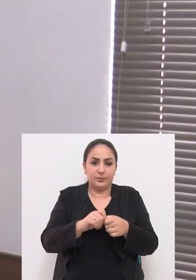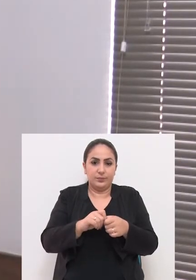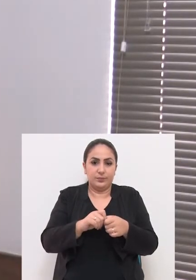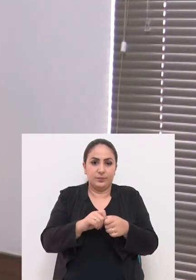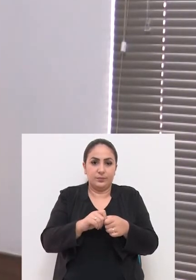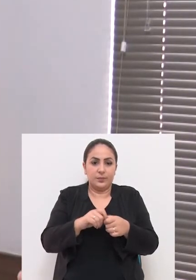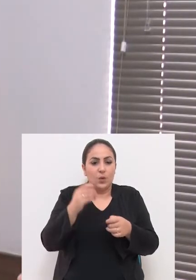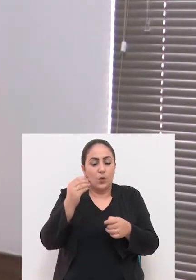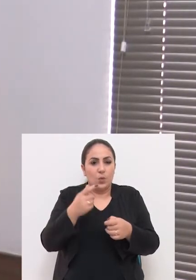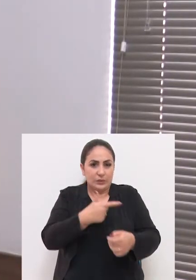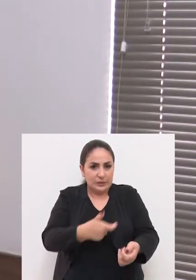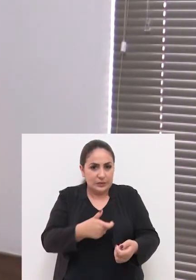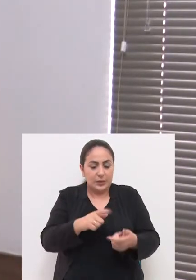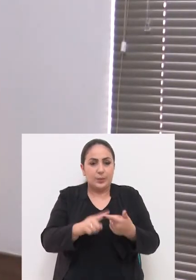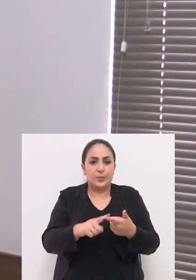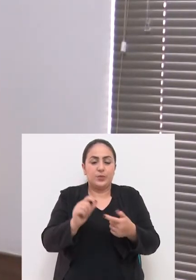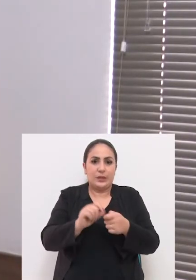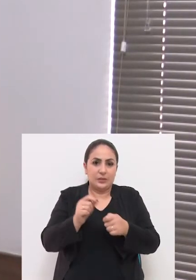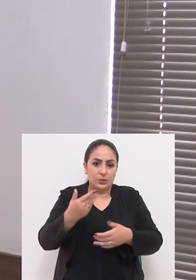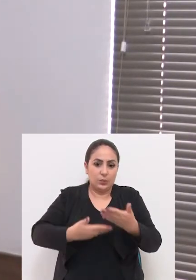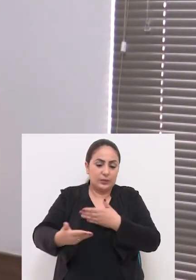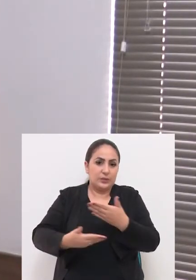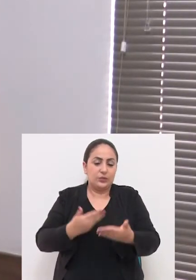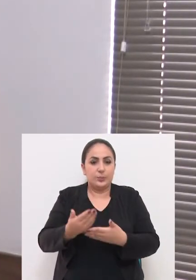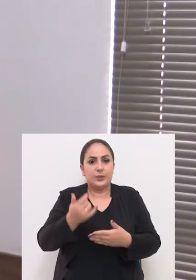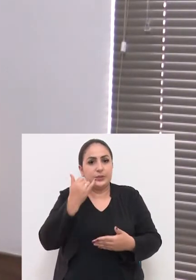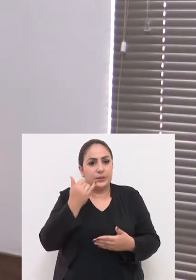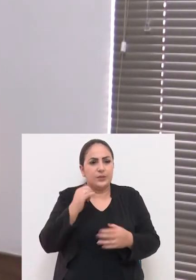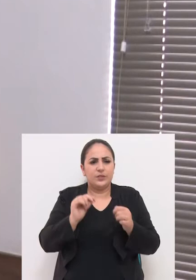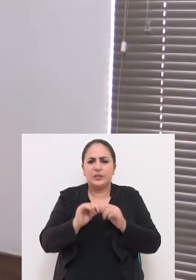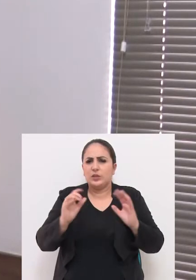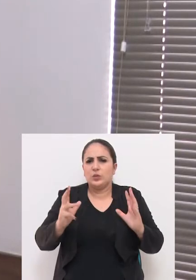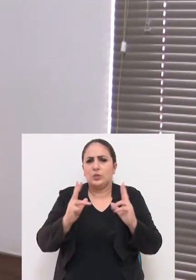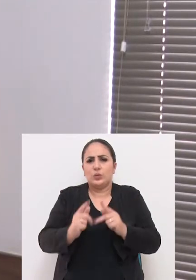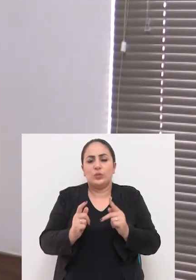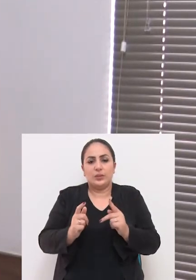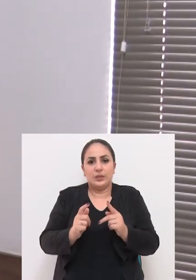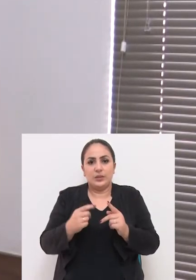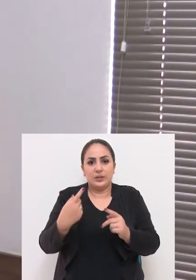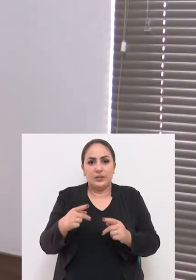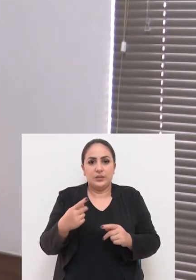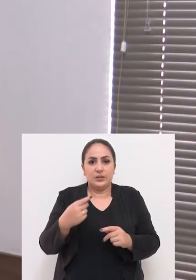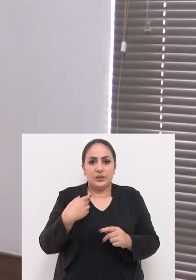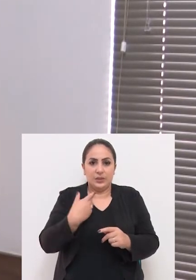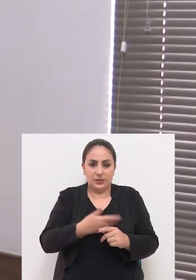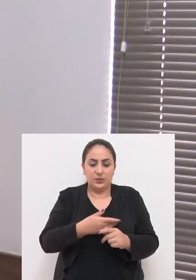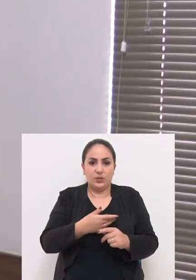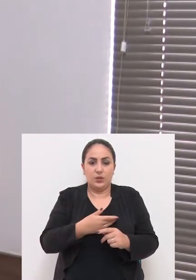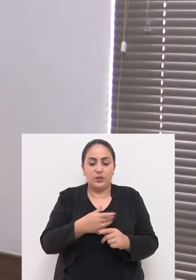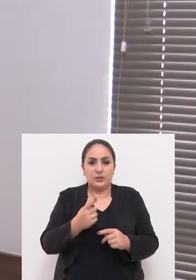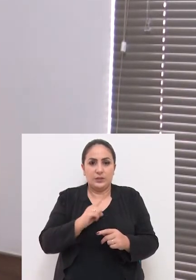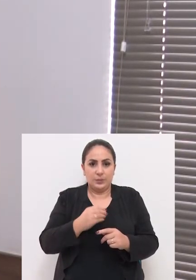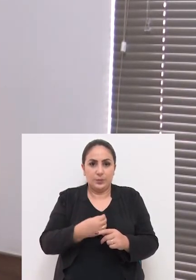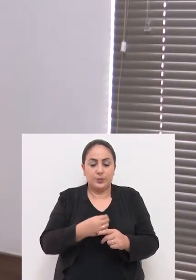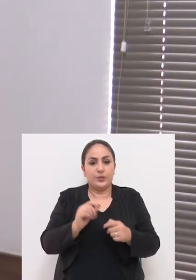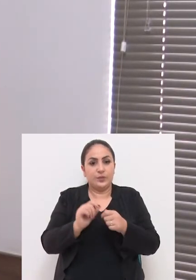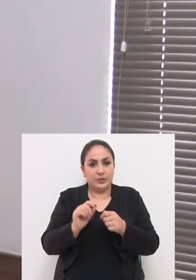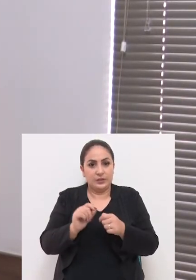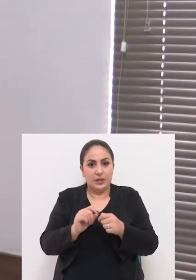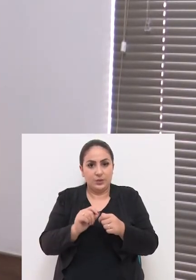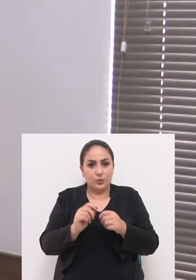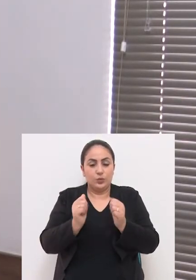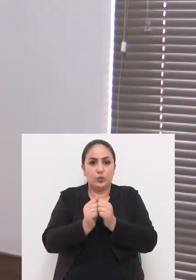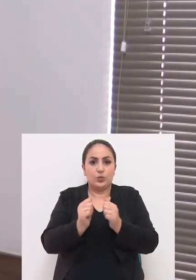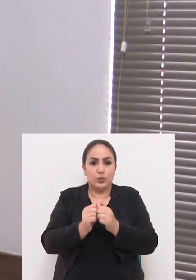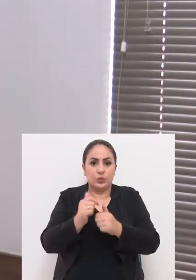realizando os testes, realizando o teleatendimento, fazendo toda essa retaguarda que nós